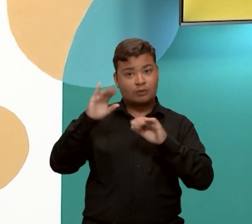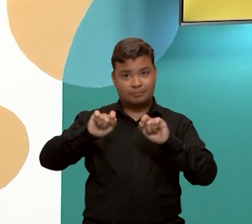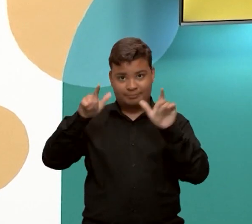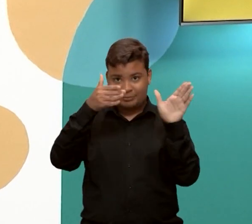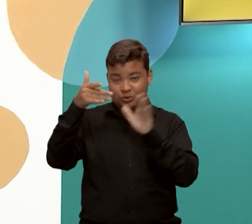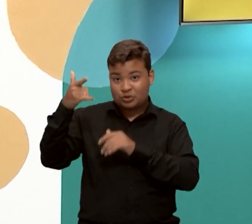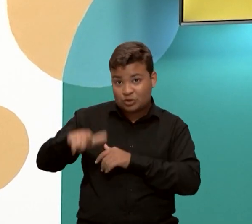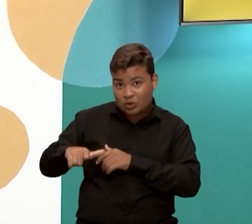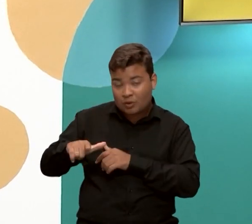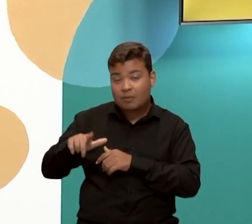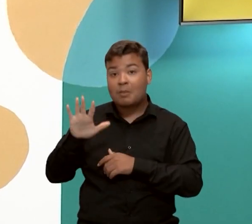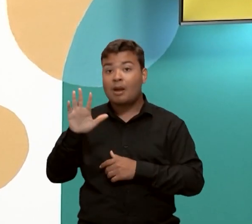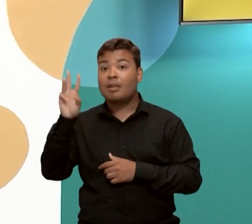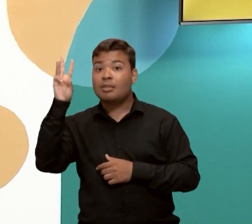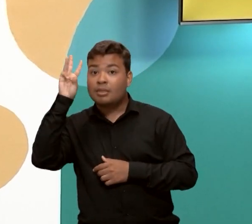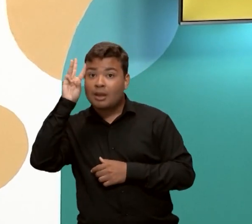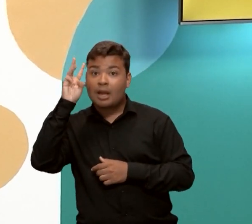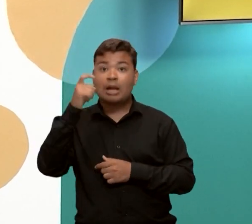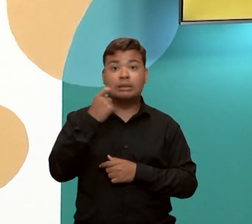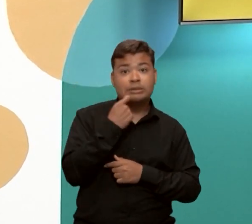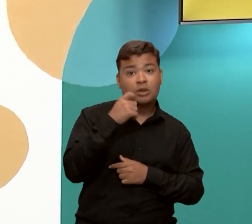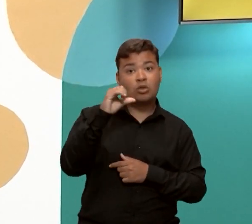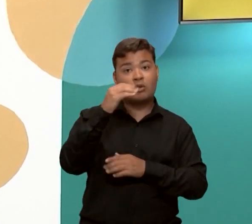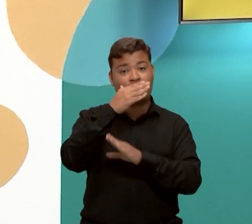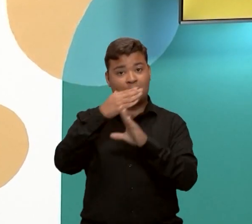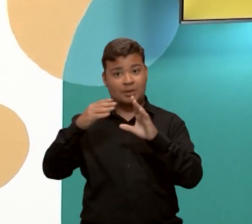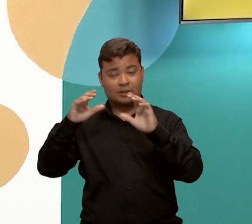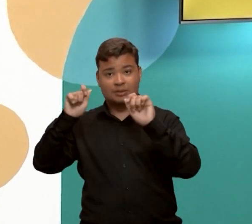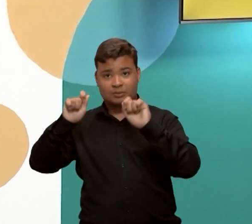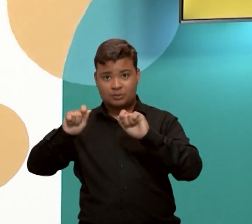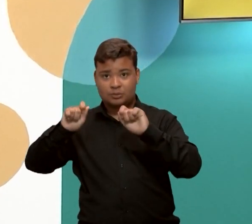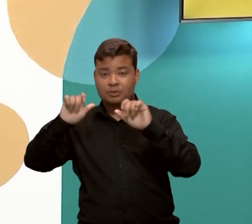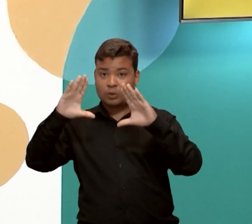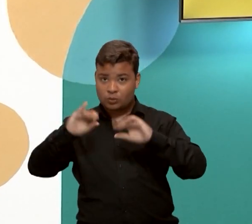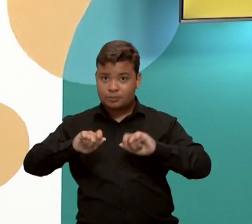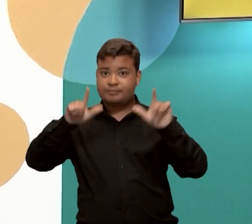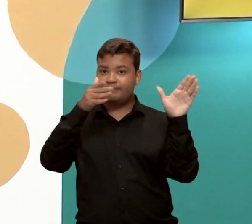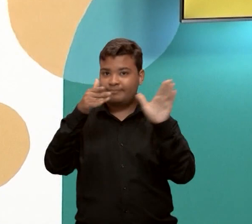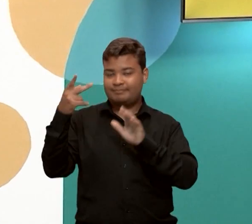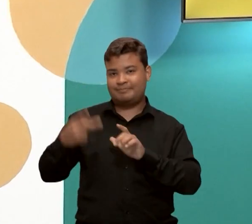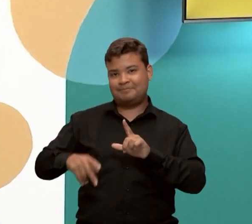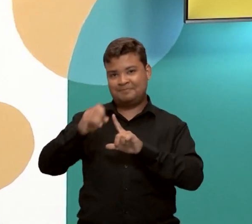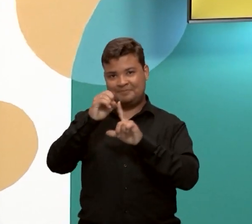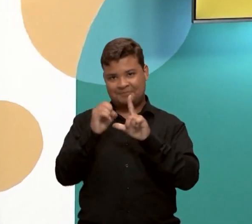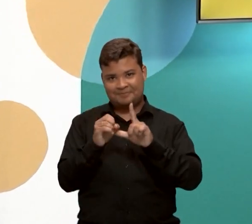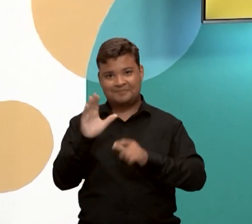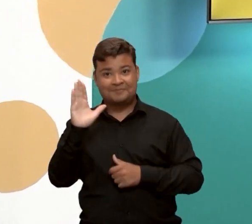terça a sexta, 9h30 da noite, aqui na TV UFG. Até mais!